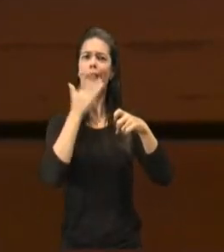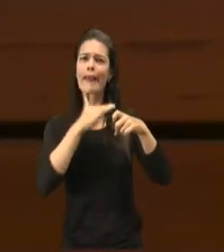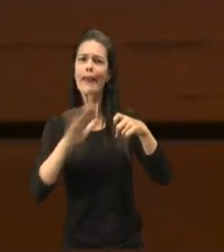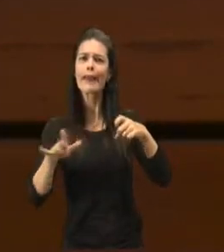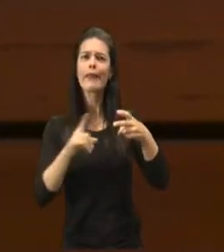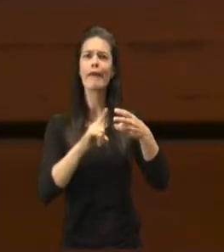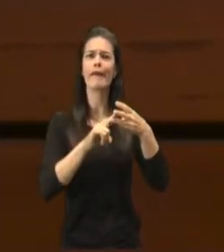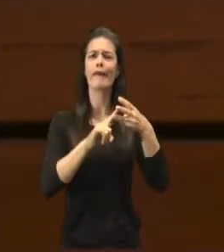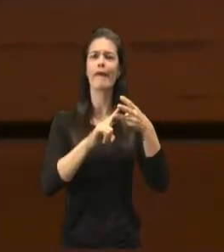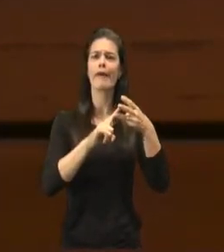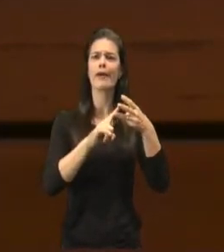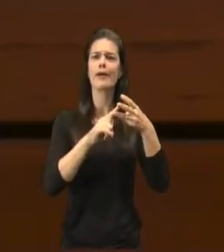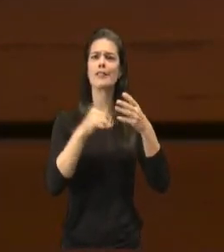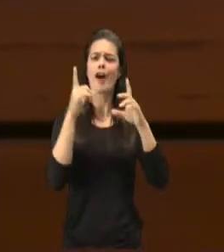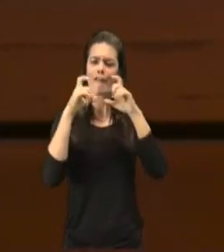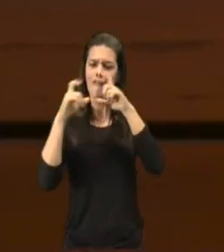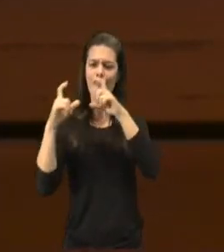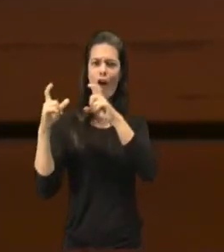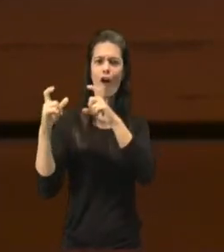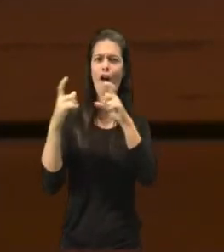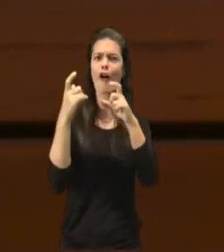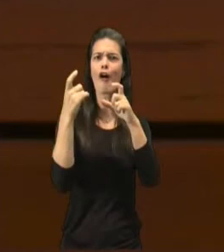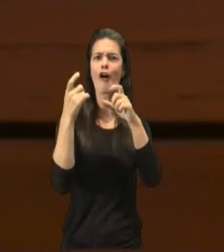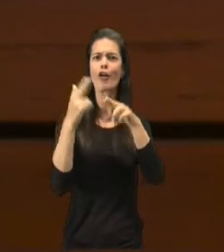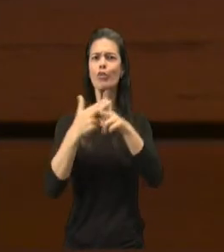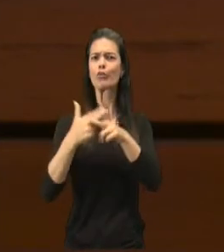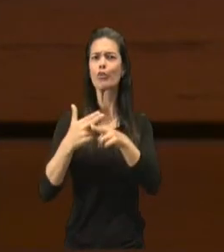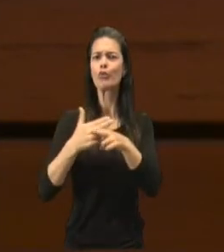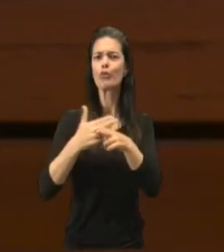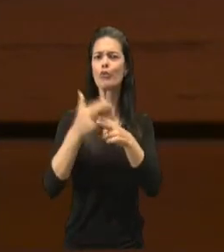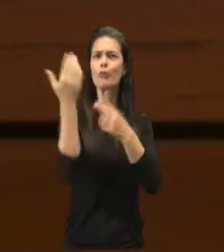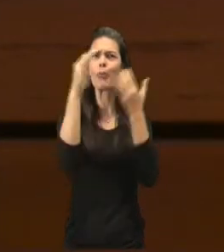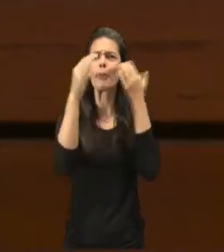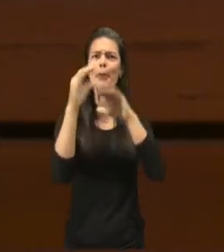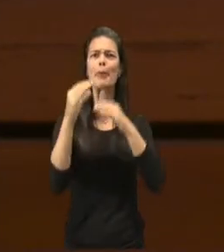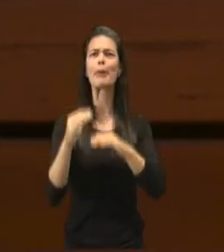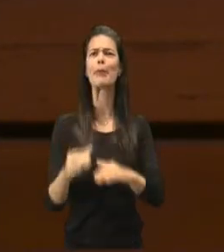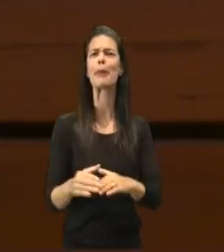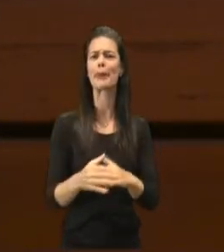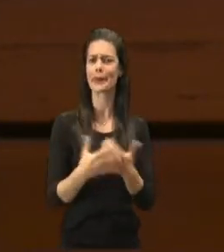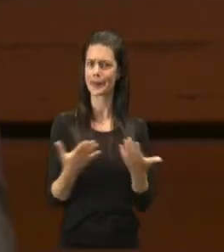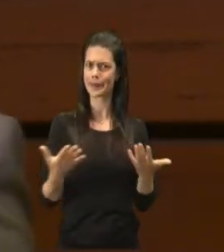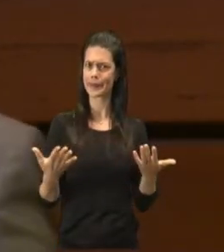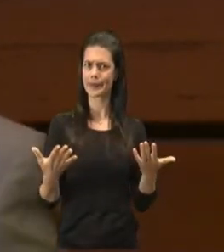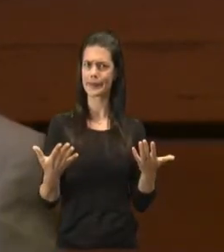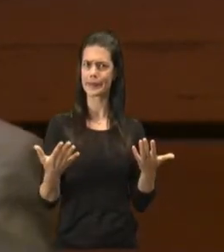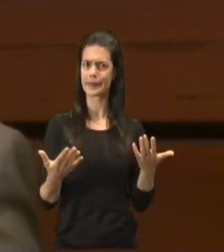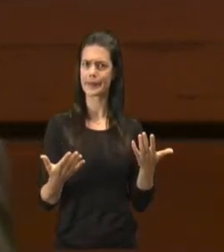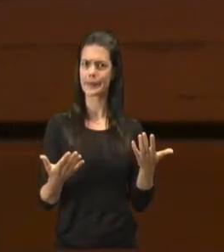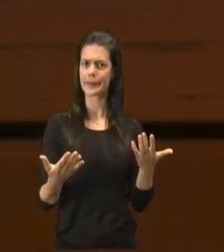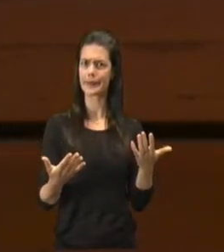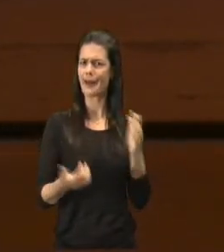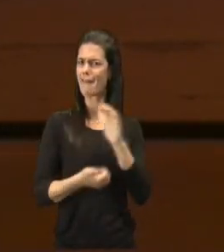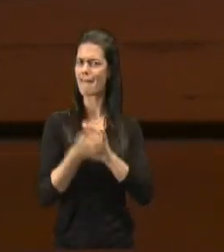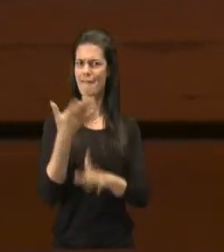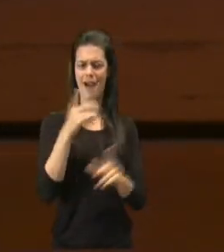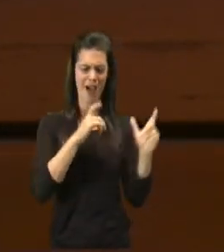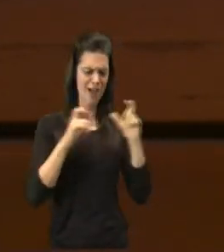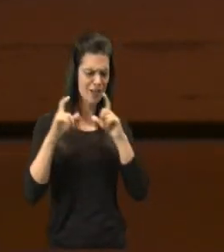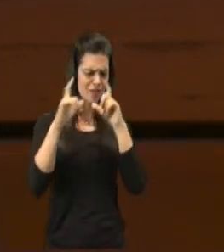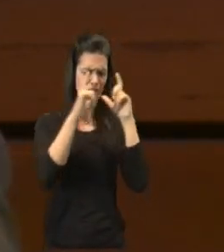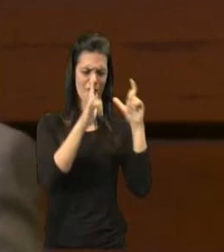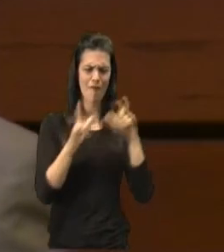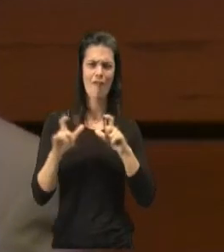de imagens indevidas, a proliferação de imagens que circulam.